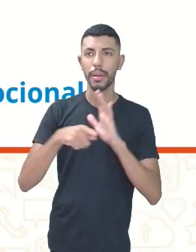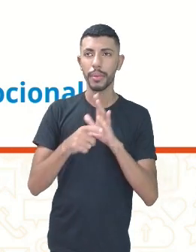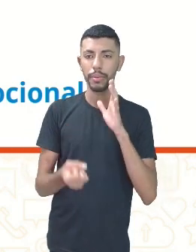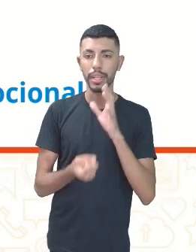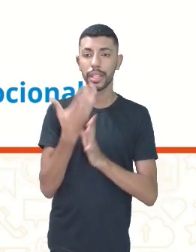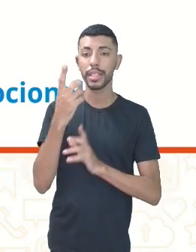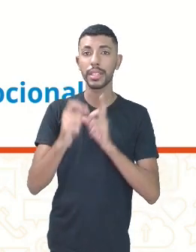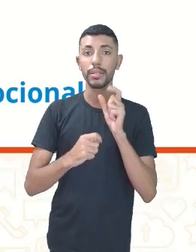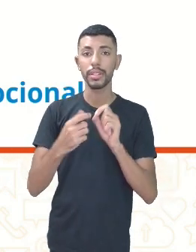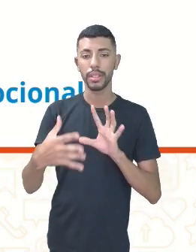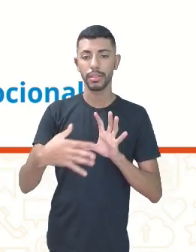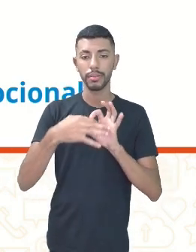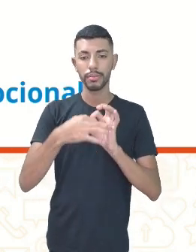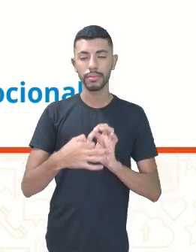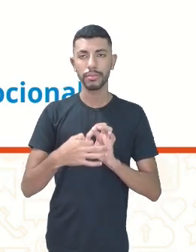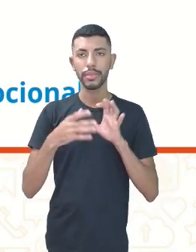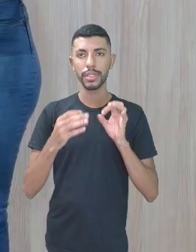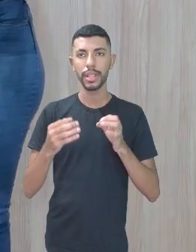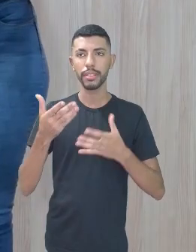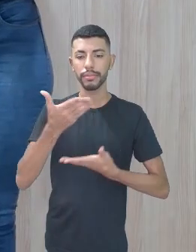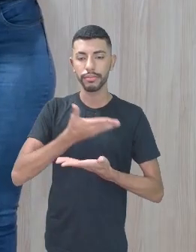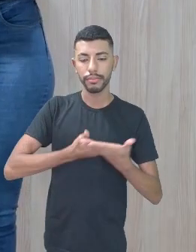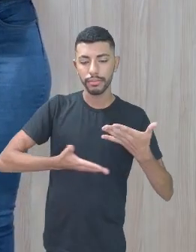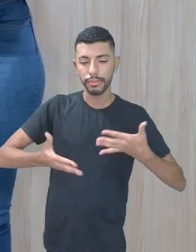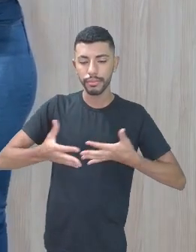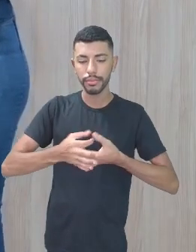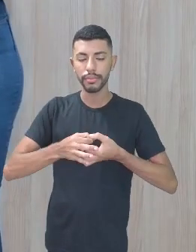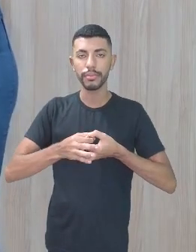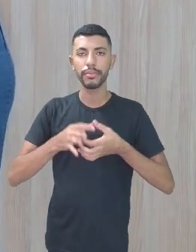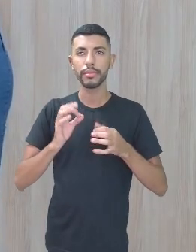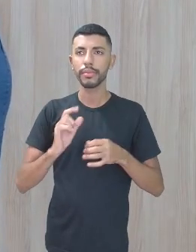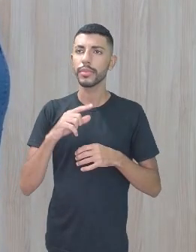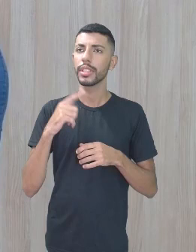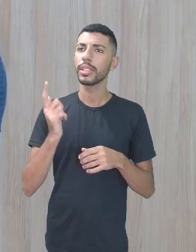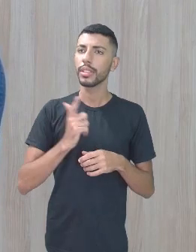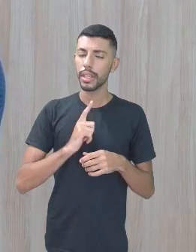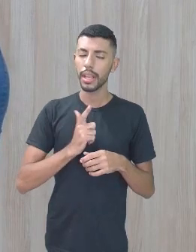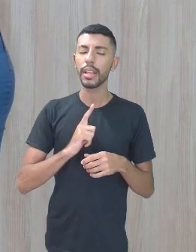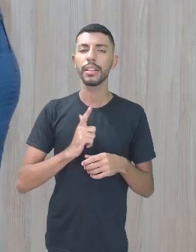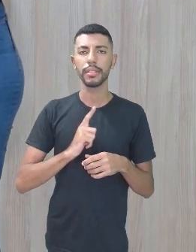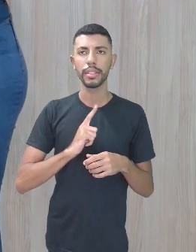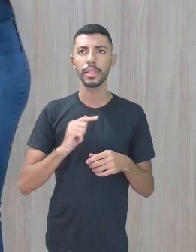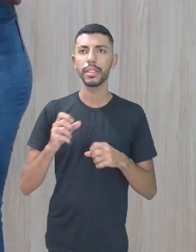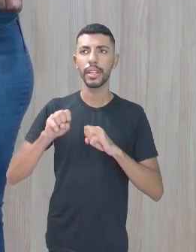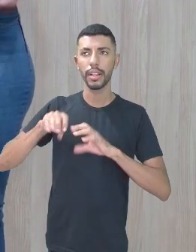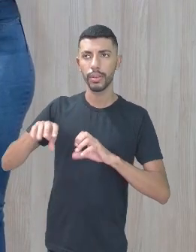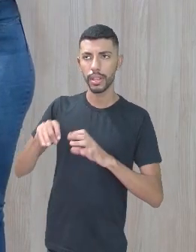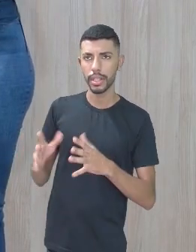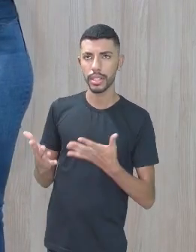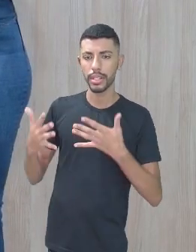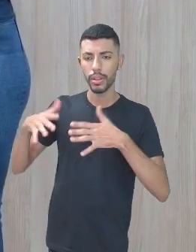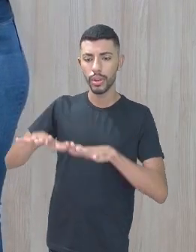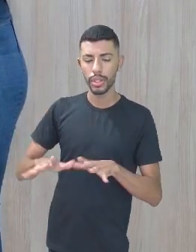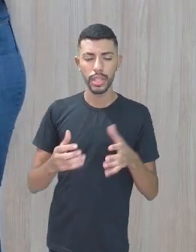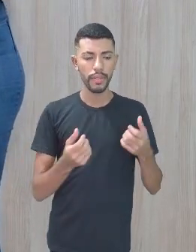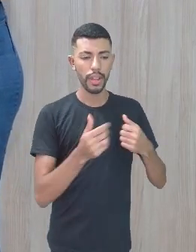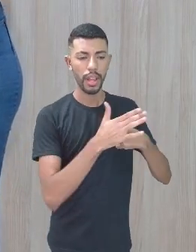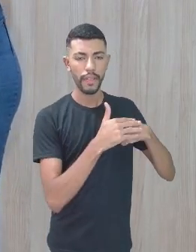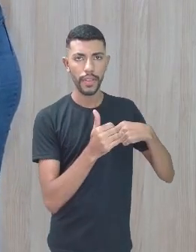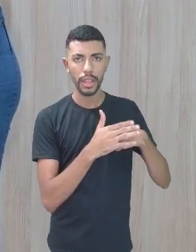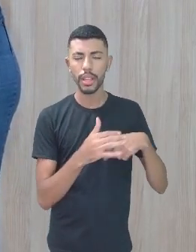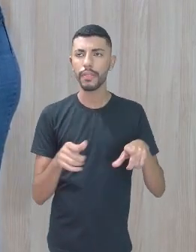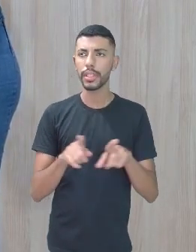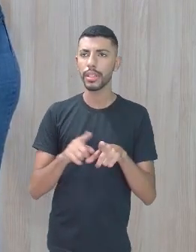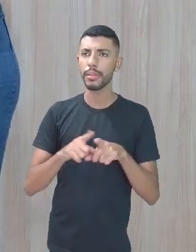criação de vínculos. A educação afetiva pressupõe construção de vínculos, a educação inclusiva também construção